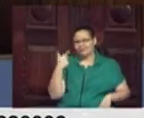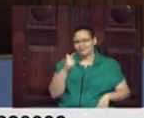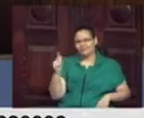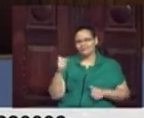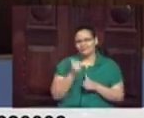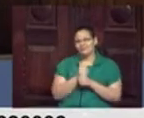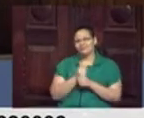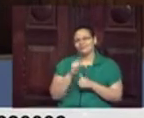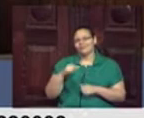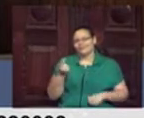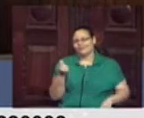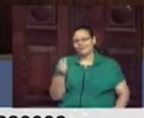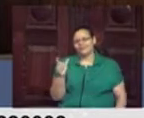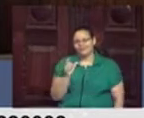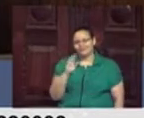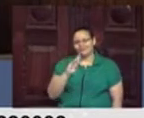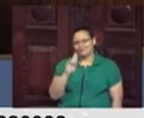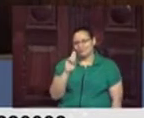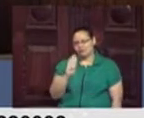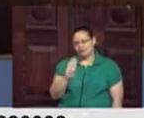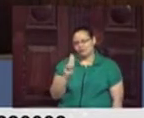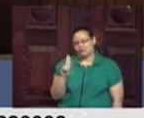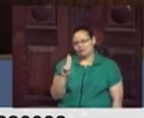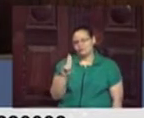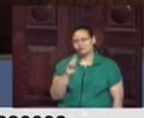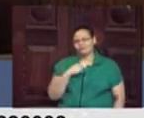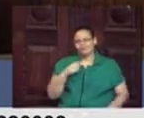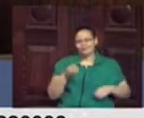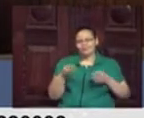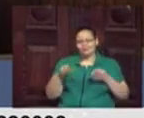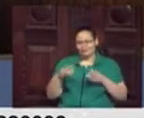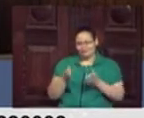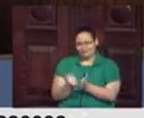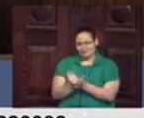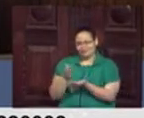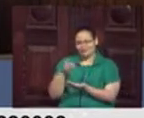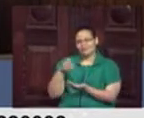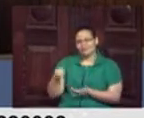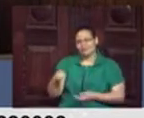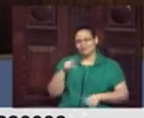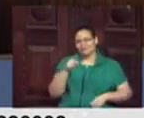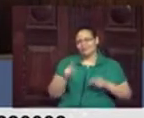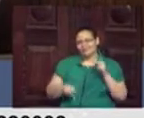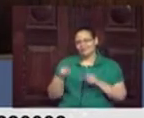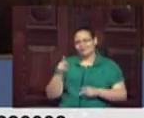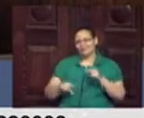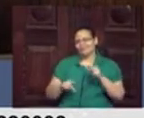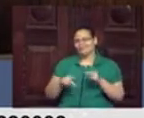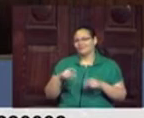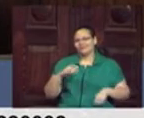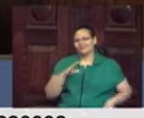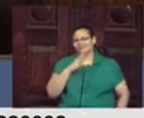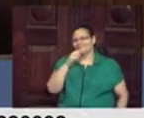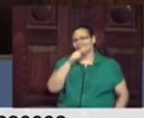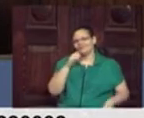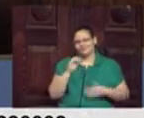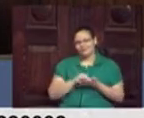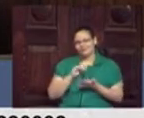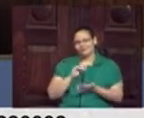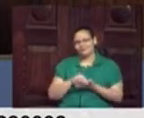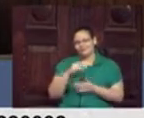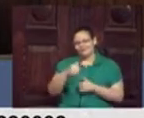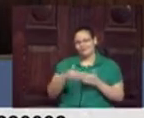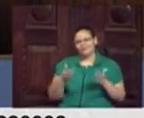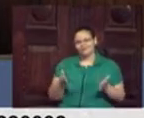valor do bilhete único e delimita quando uma parcela da população não vai mais poder usar. É covarde. Esse pacote inteiro tem